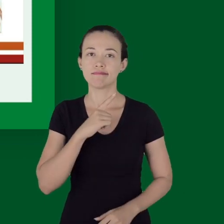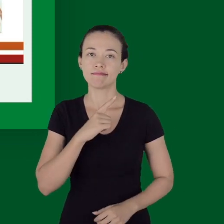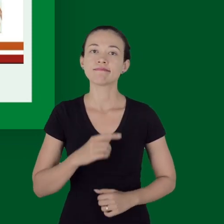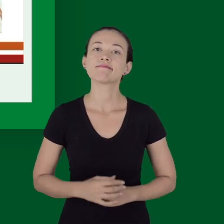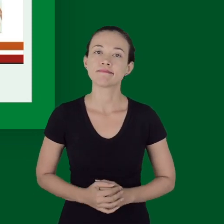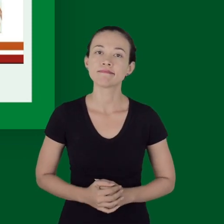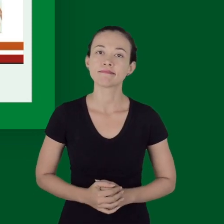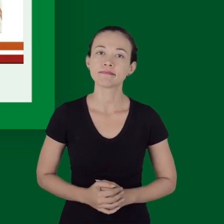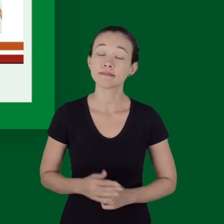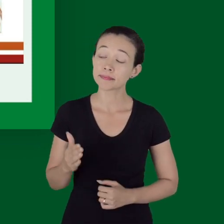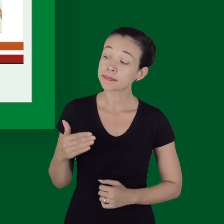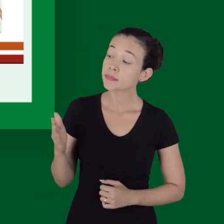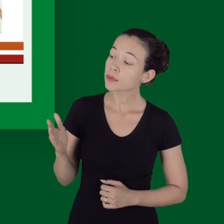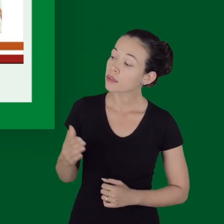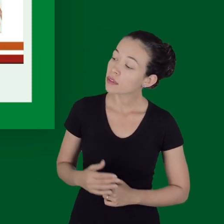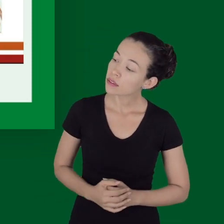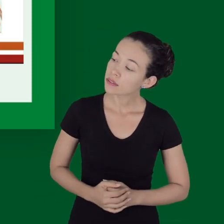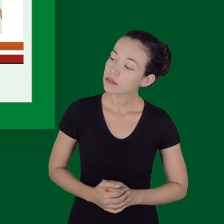lado esquerdo, né?